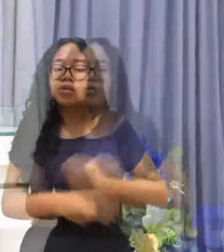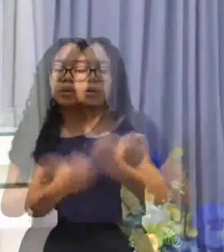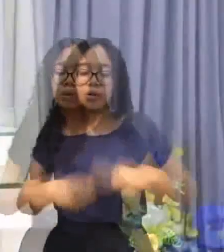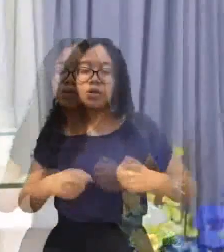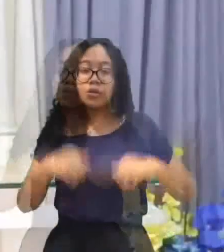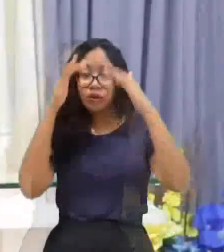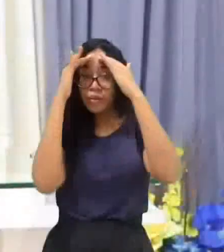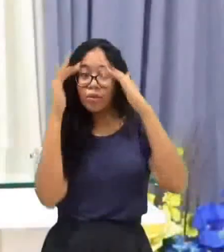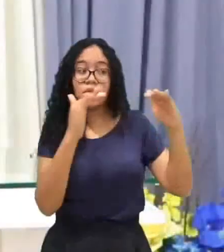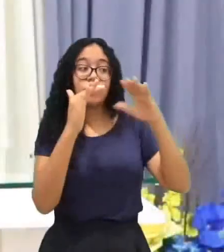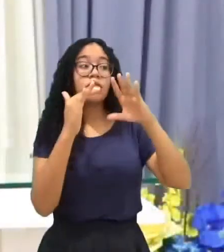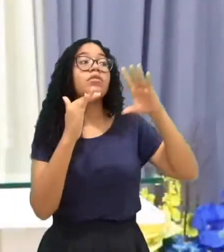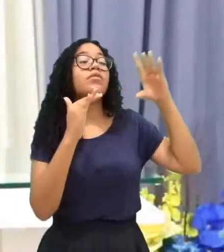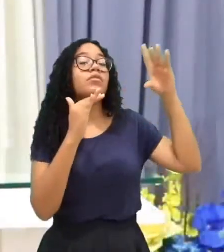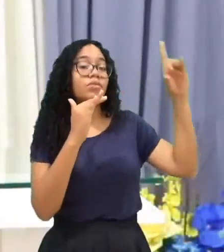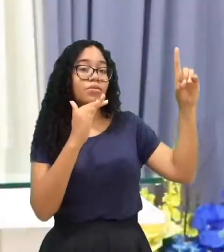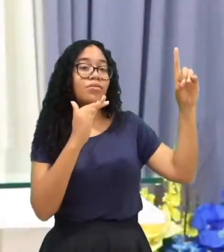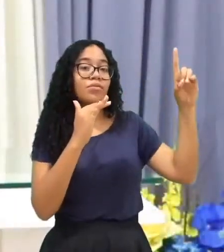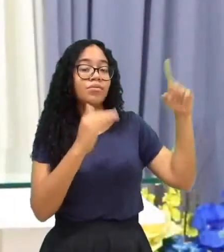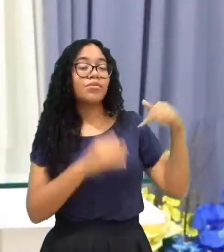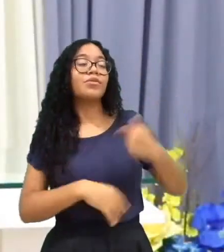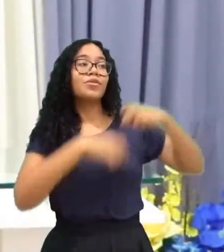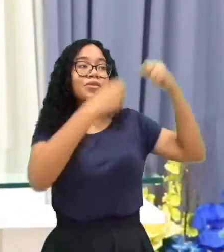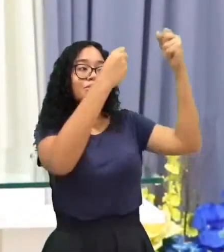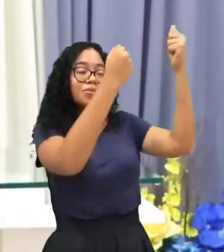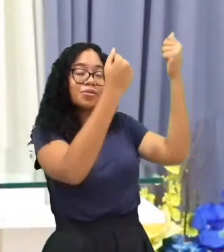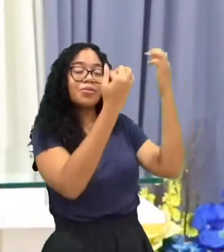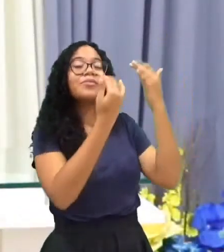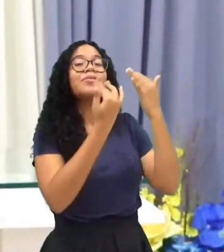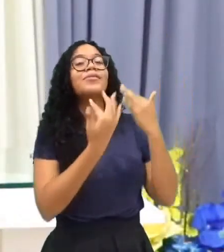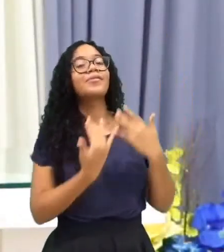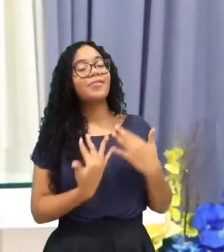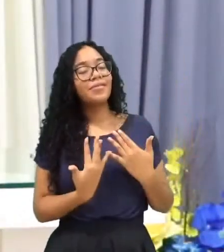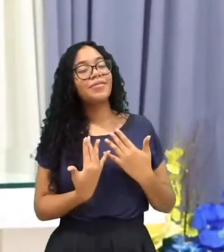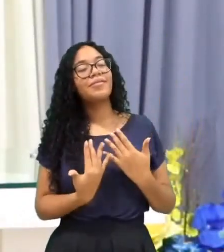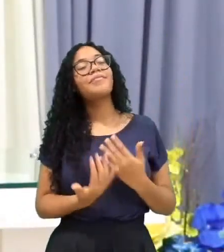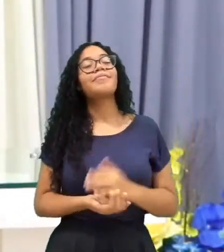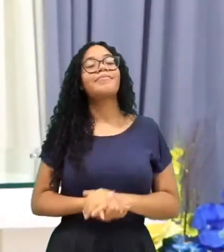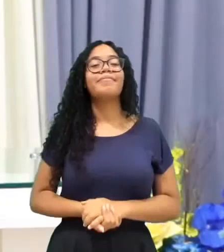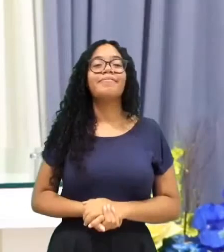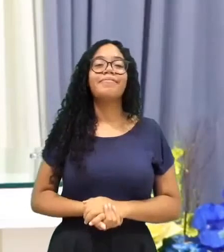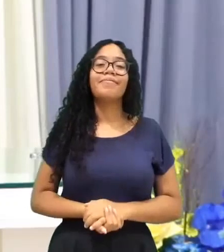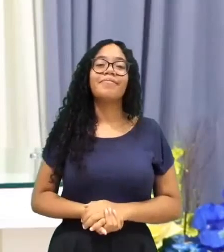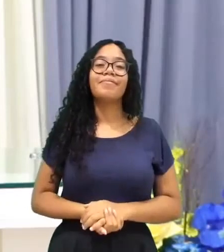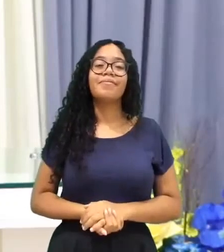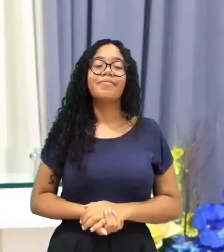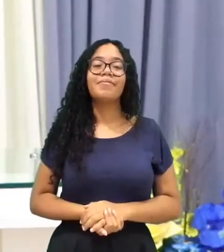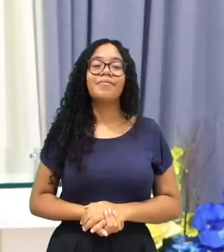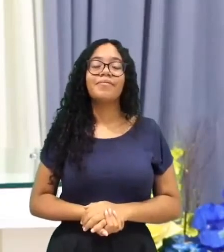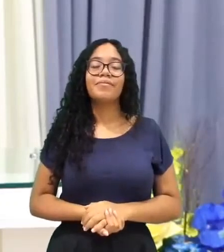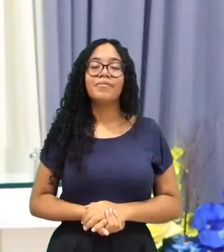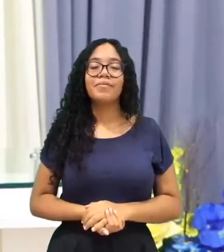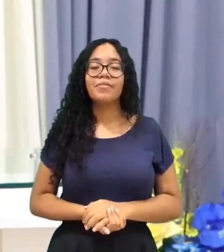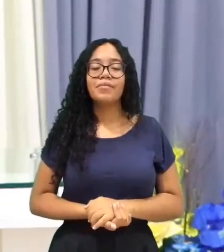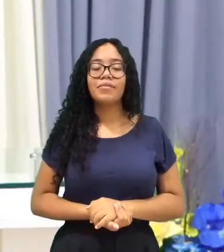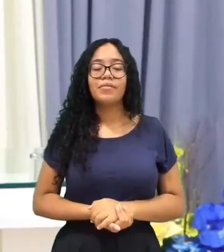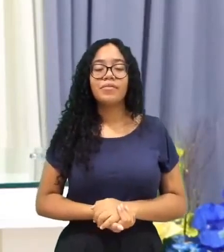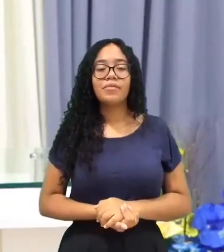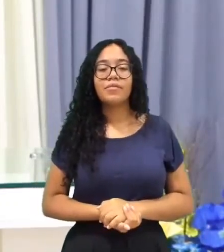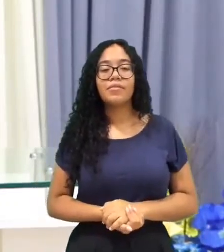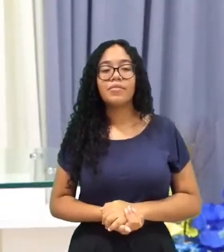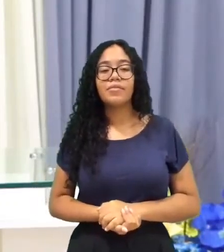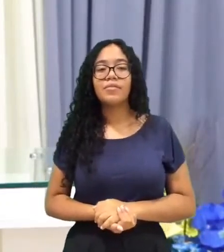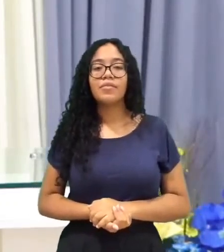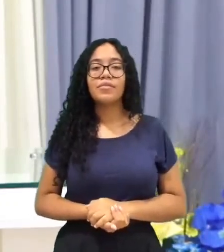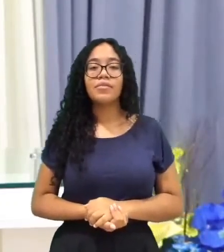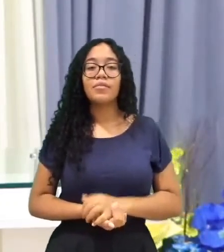a eles para poder sermos abençoados mesmo. E o Senhor nem avalia aquilo tudo que Ananias diz, e só